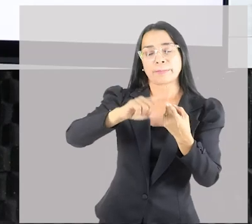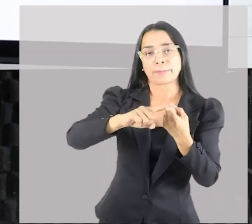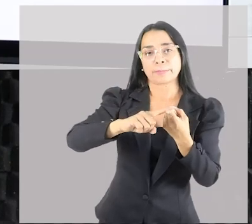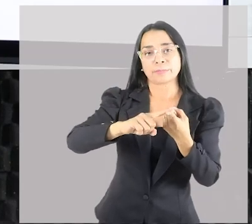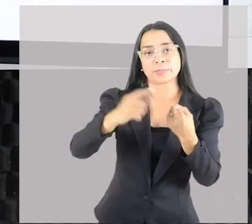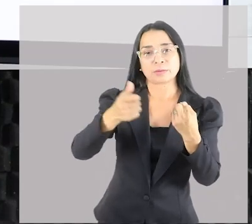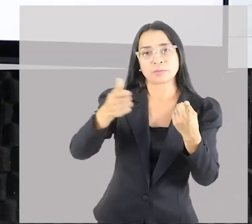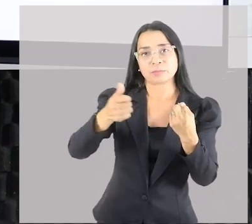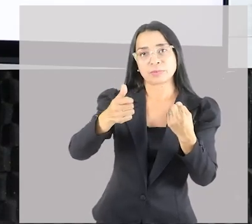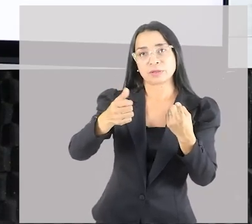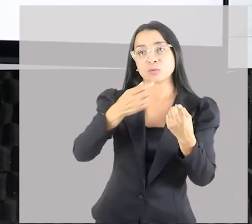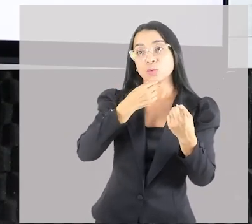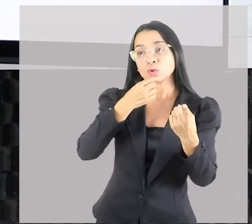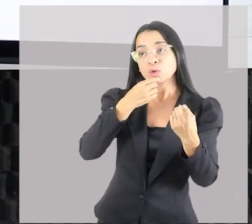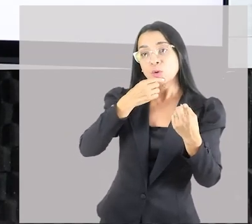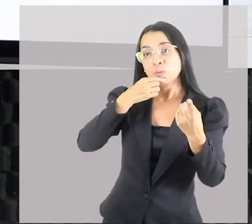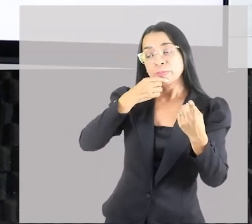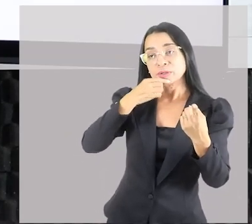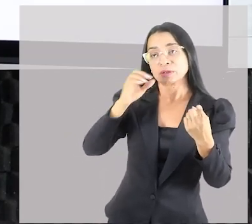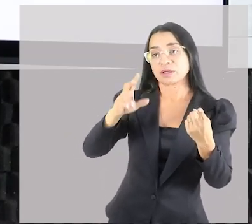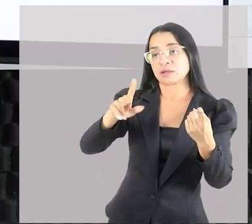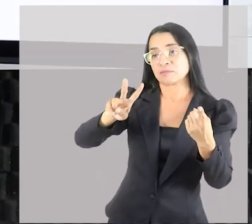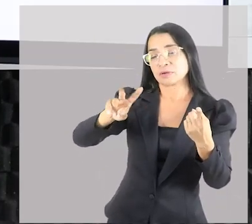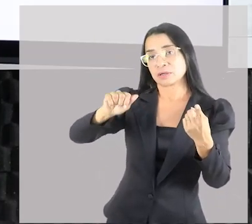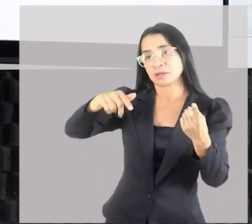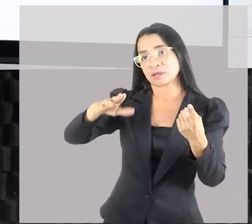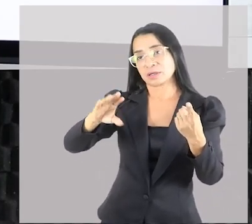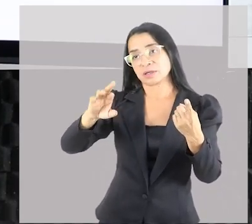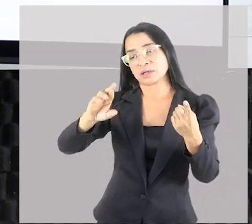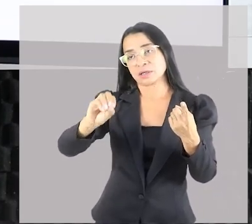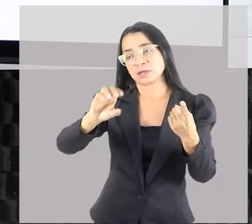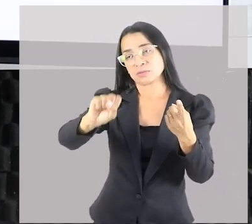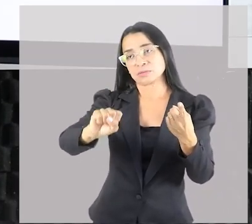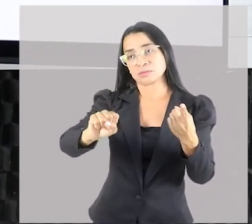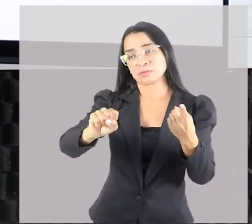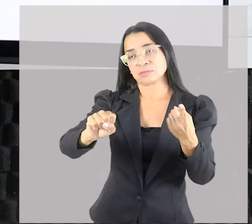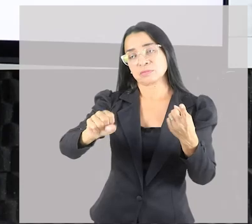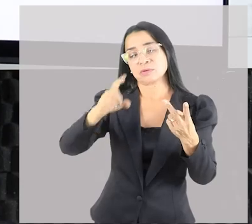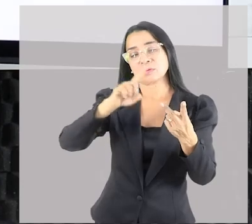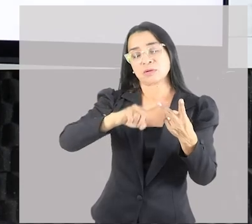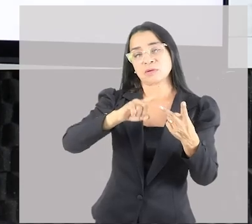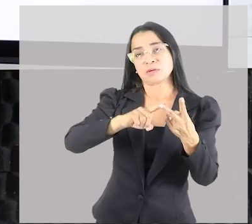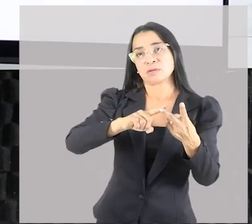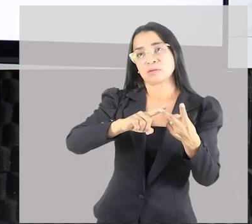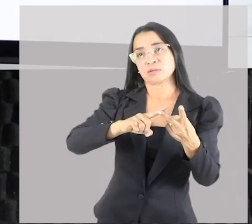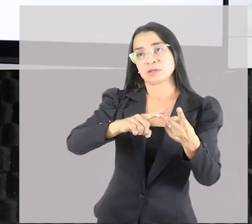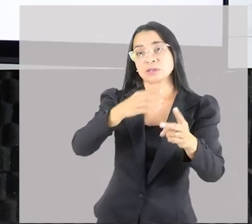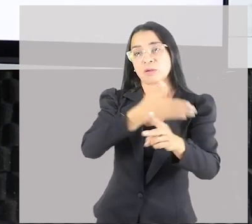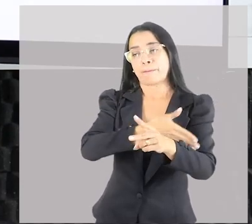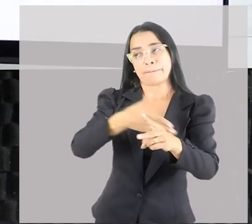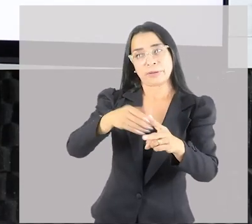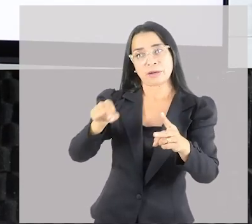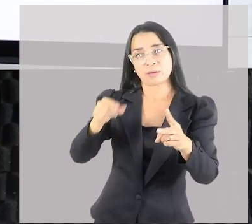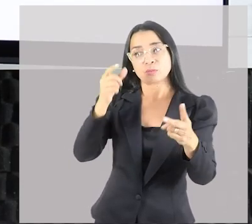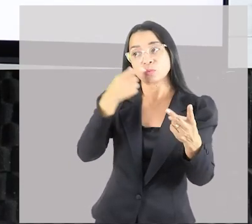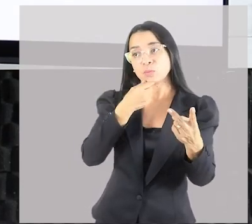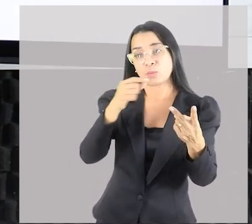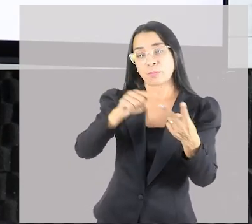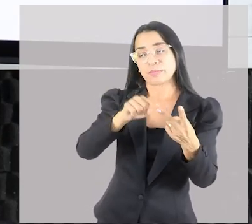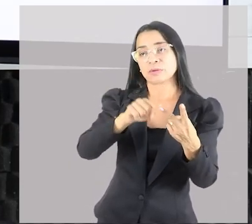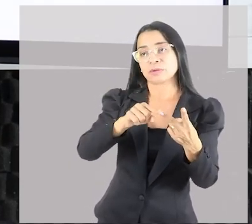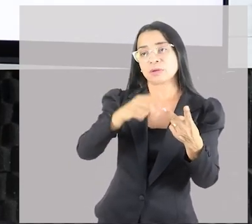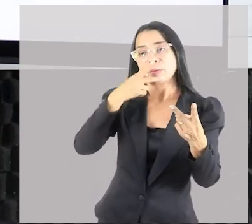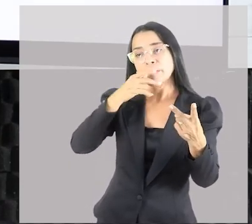Os vaqueiros, que têm essa estrutura de origens branca e europeia, o pai Francisco e Catirina, que são as figuras